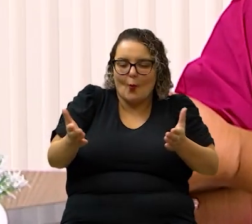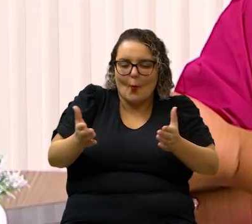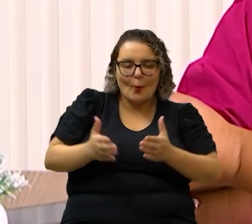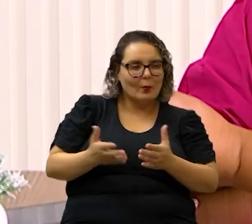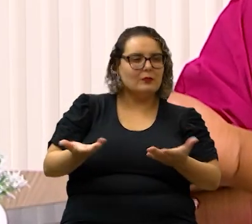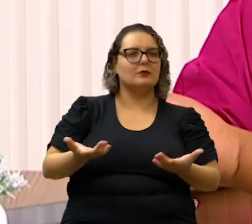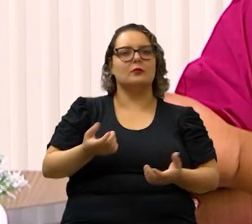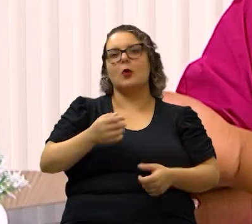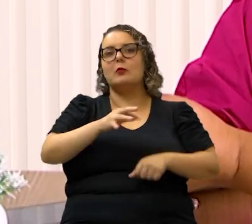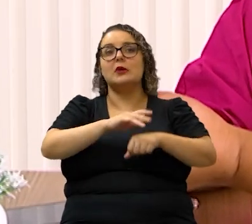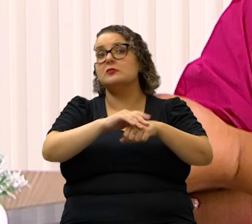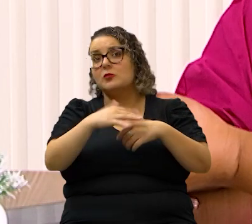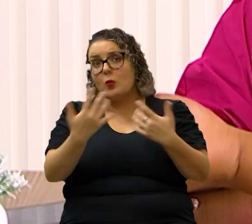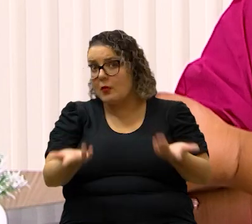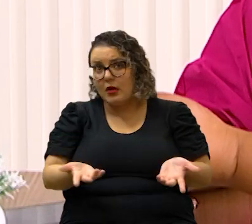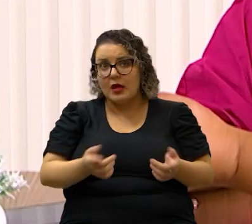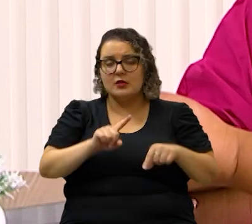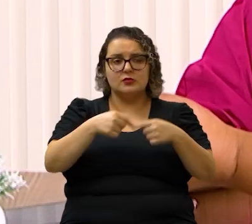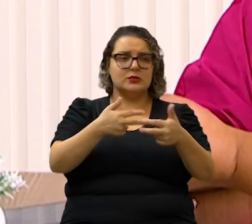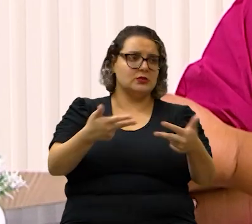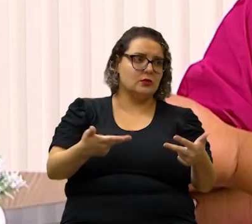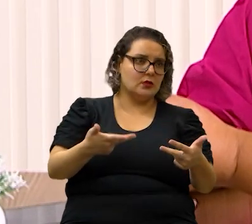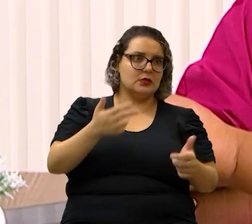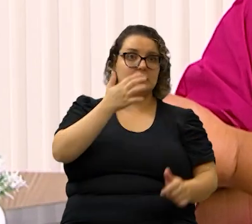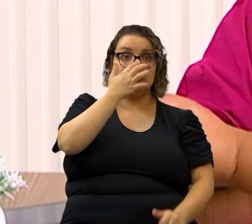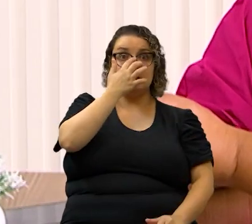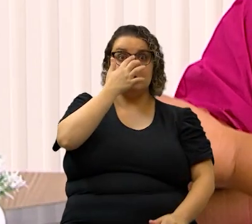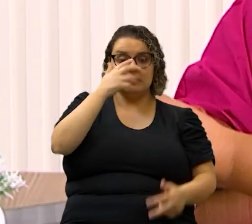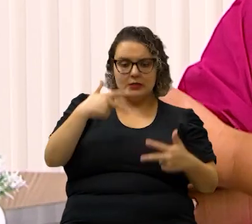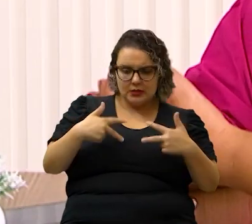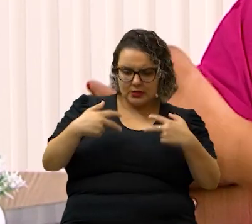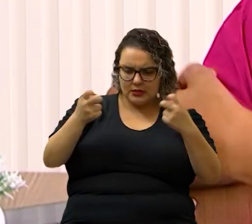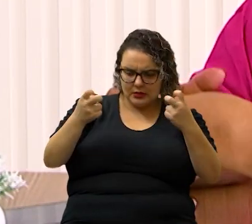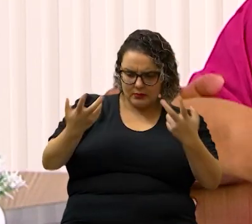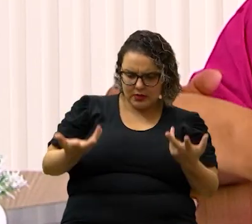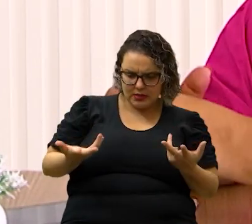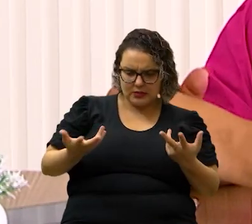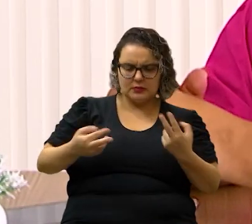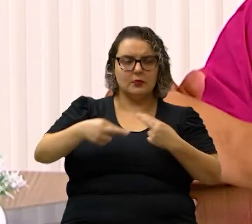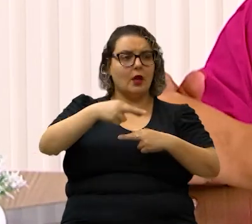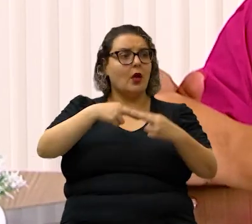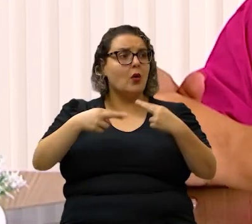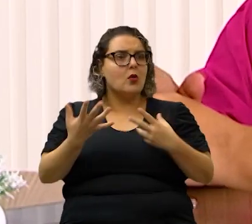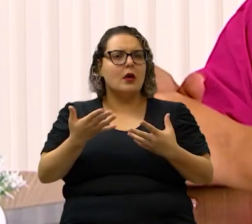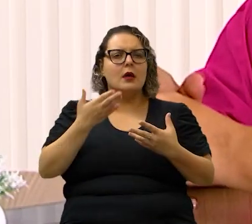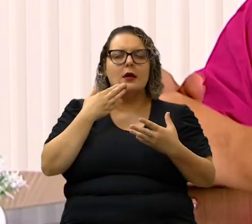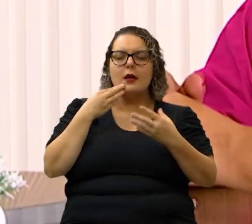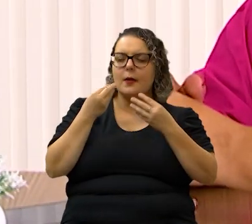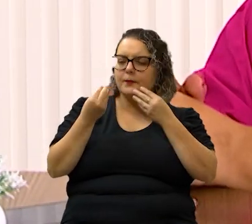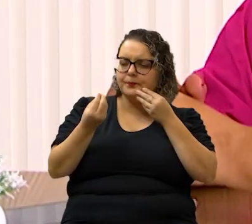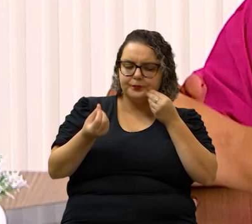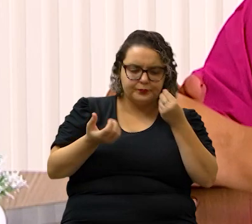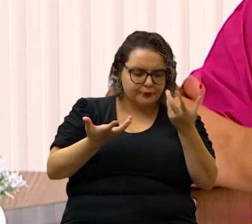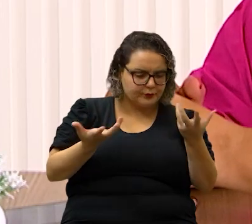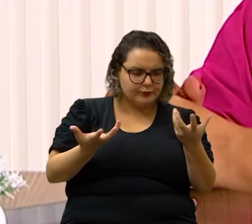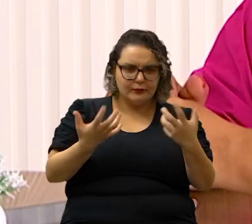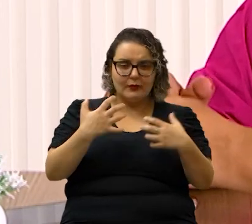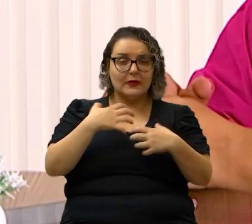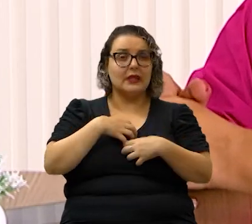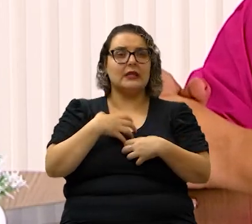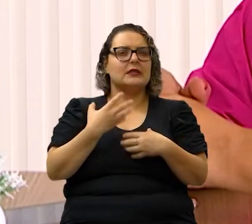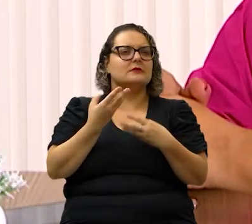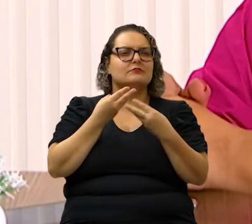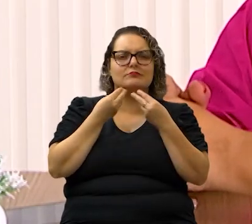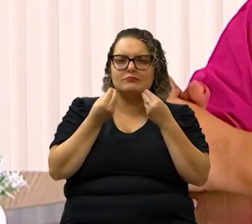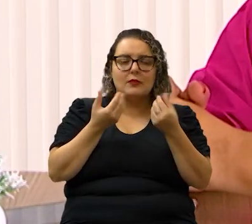alguma situação específica, uma doença, e você se vê relacionado com sabores e